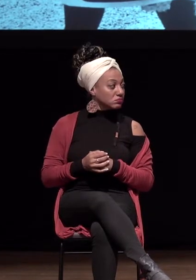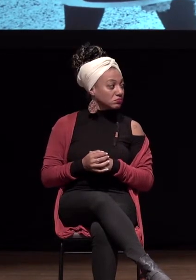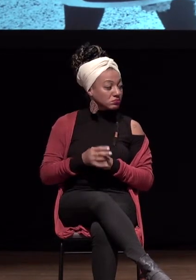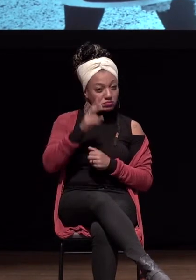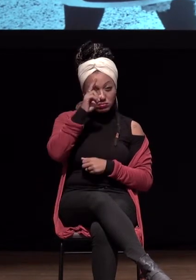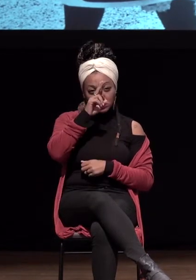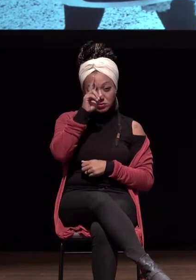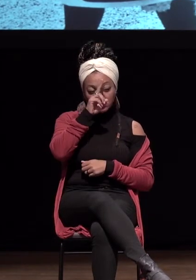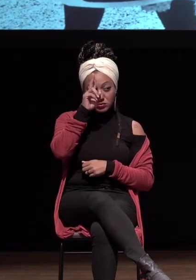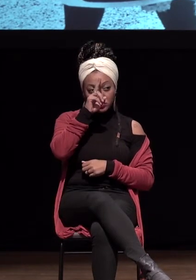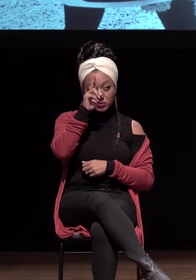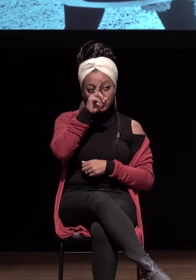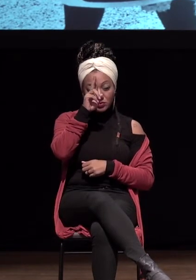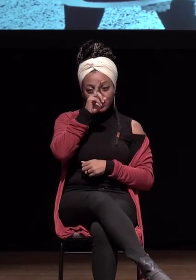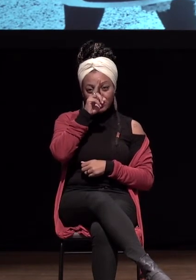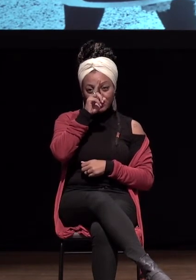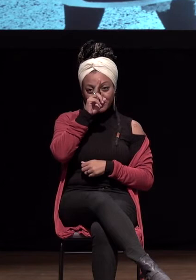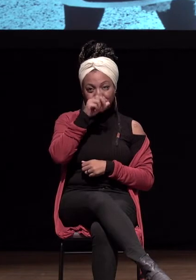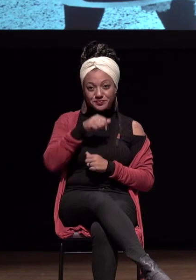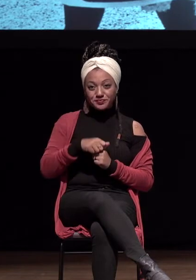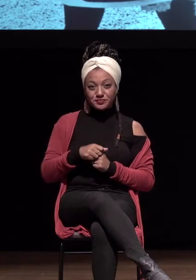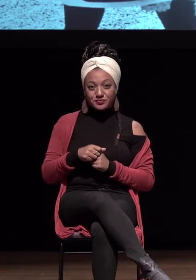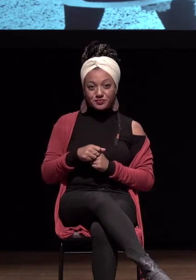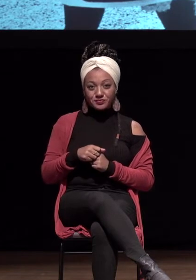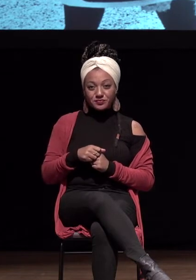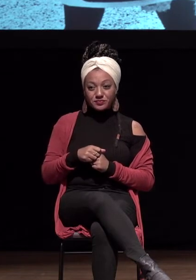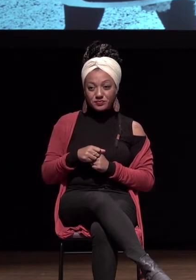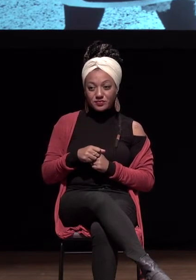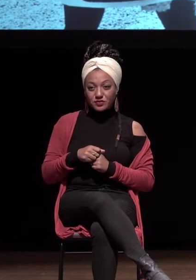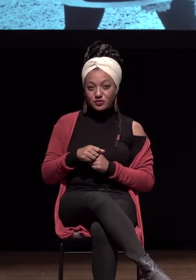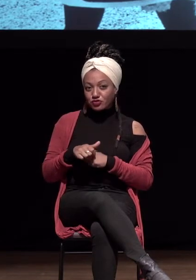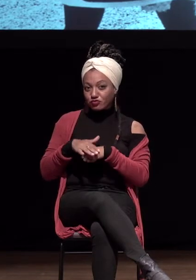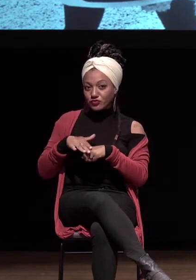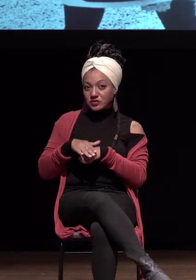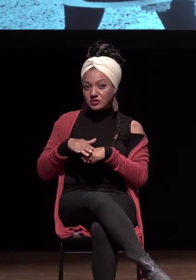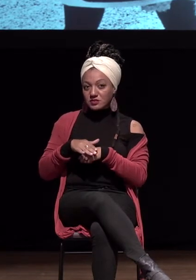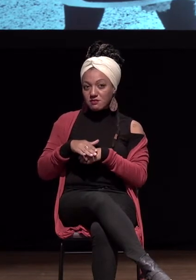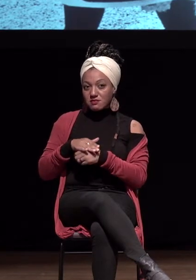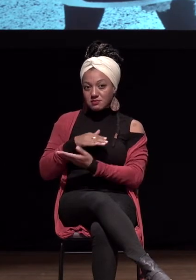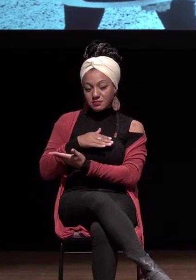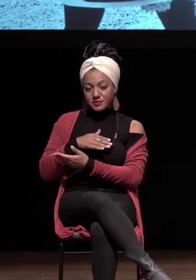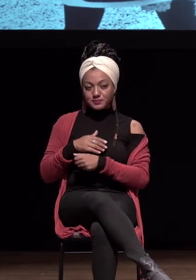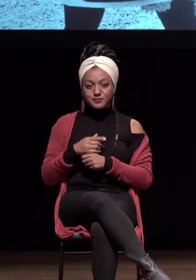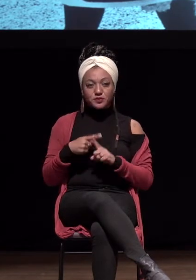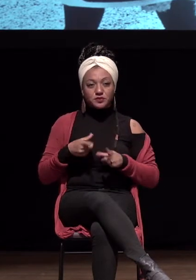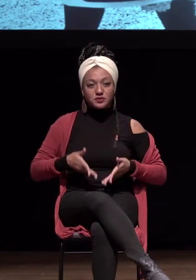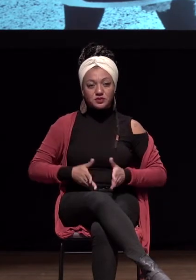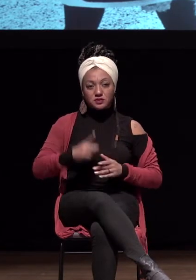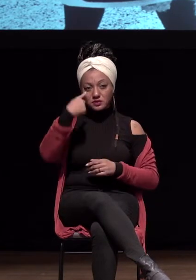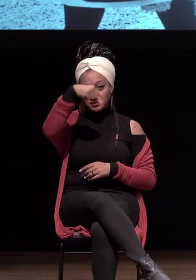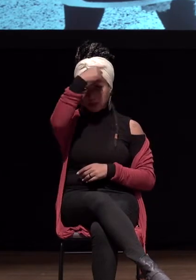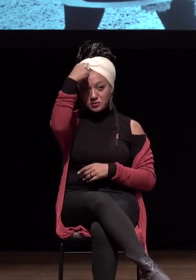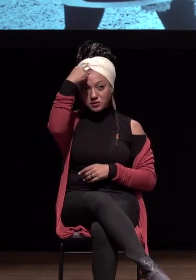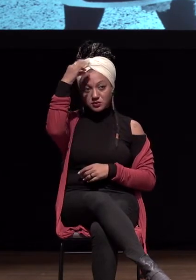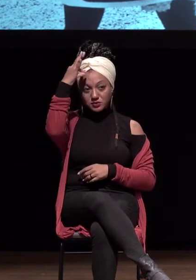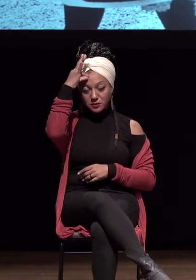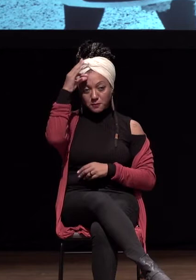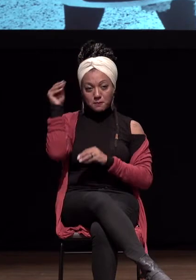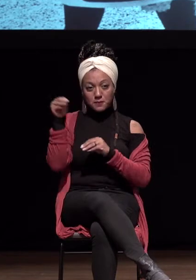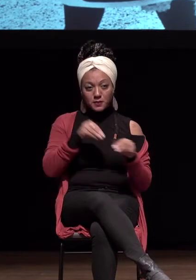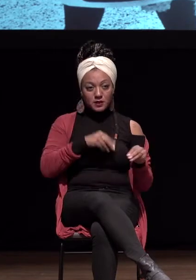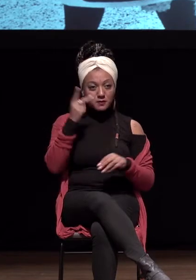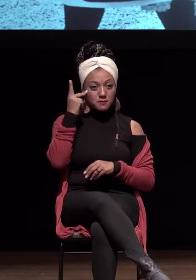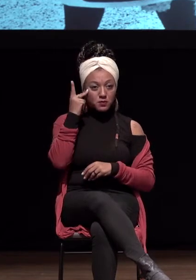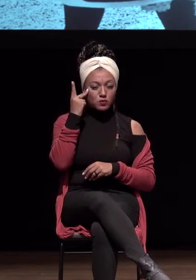uma história, também já estimulada pela Isabela. Eu sou do Espírito Santo, moro em São Paulo há 4